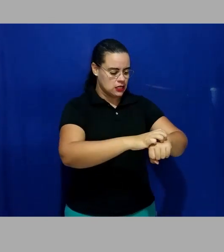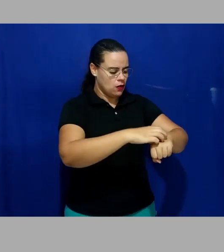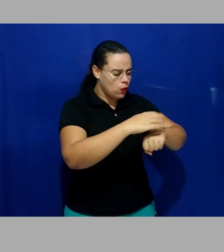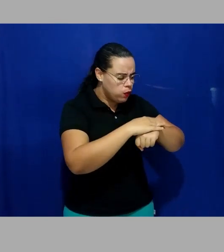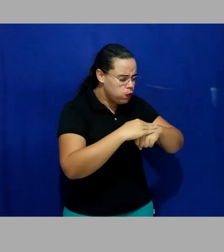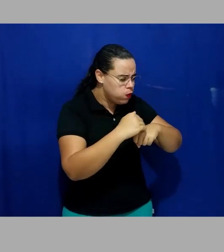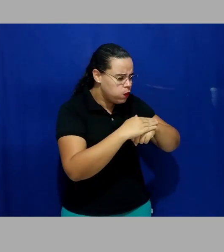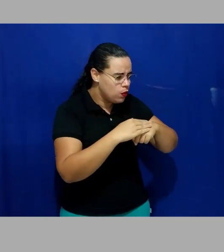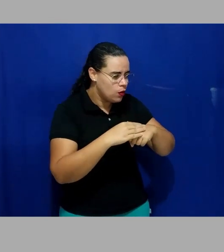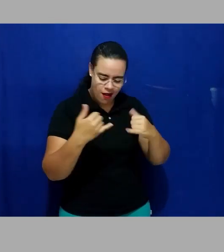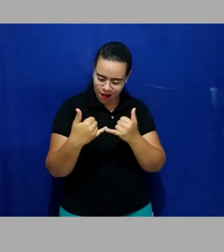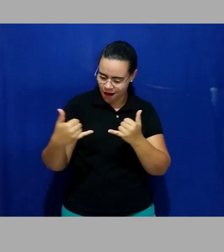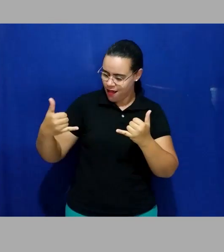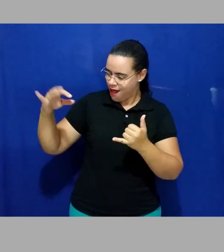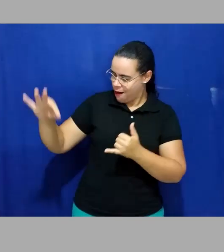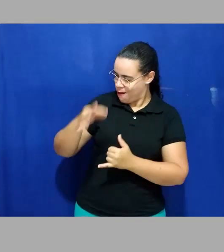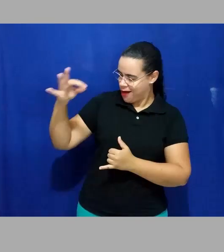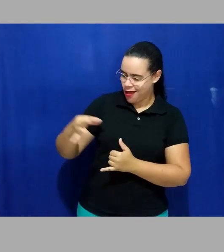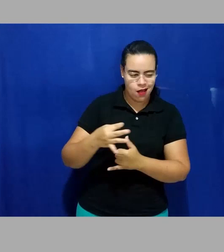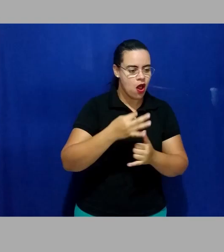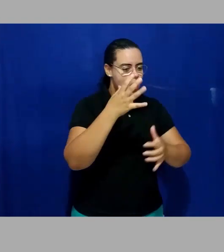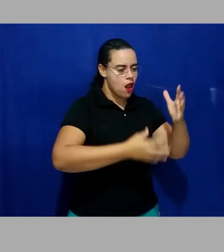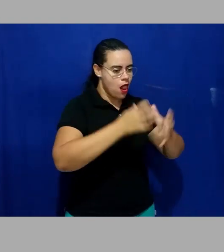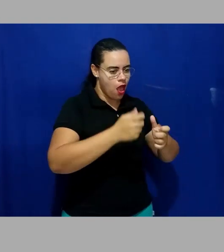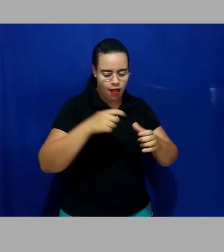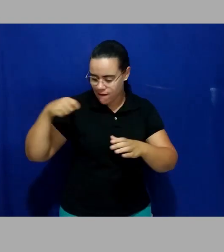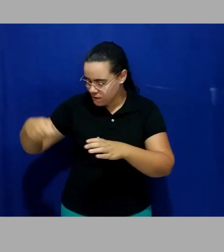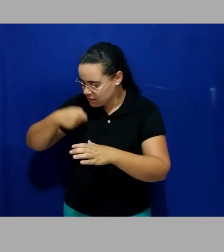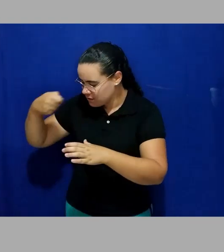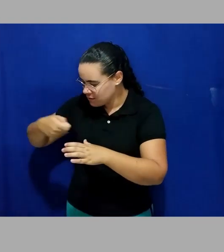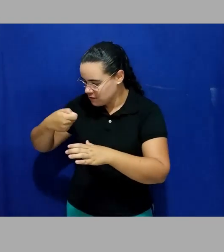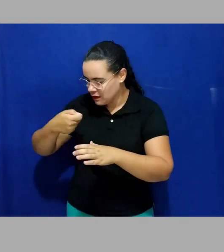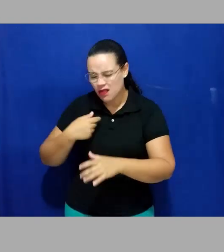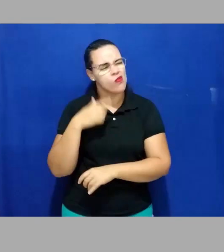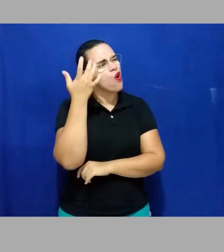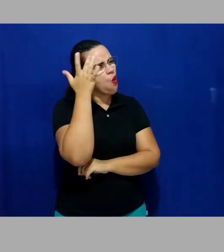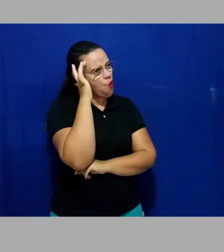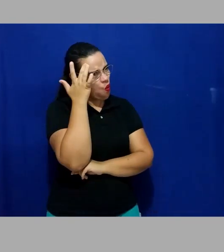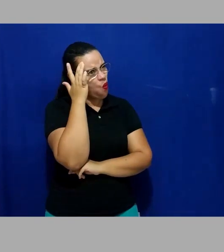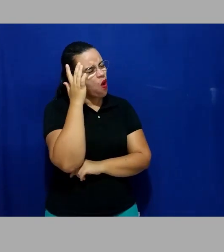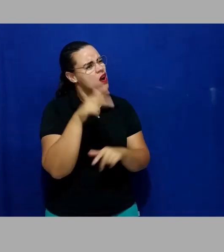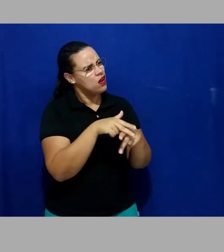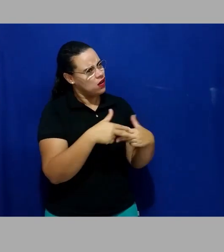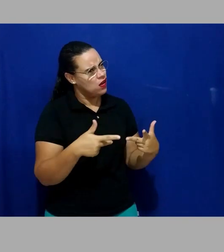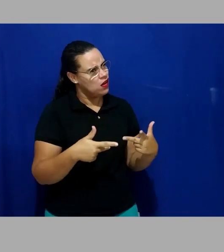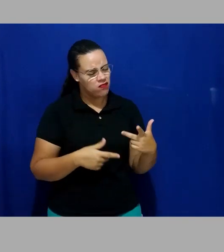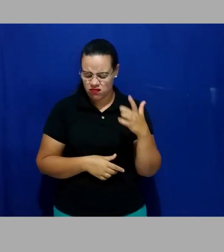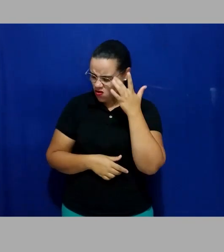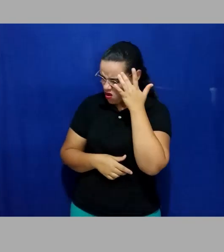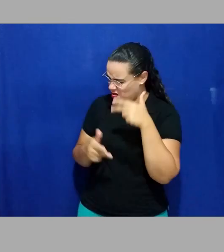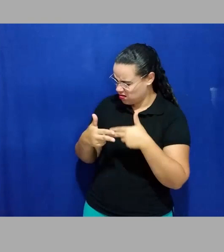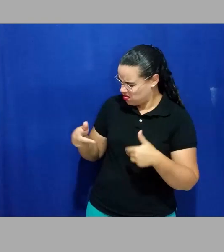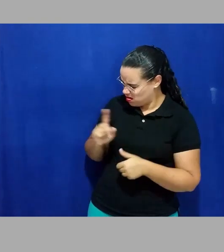buraco, eu dou o prego, eu dou a mordida e a assoprada. Eu dou a linha e a agulha, eu dou o leite e a coalhada. Acho que eu